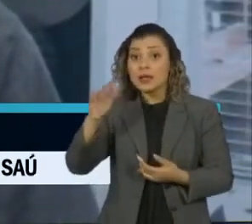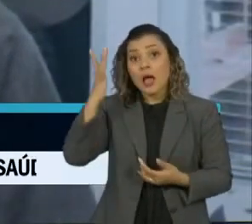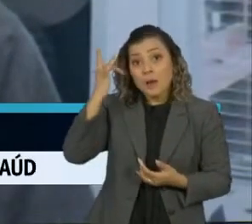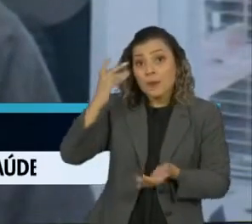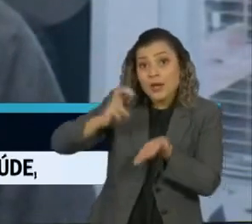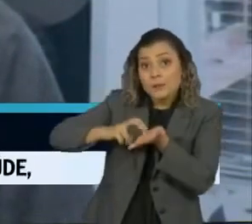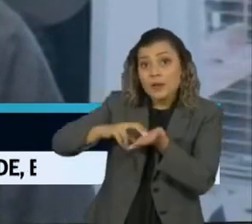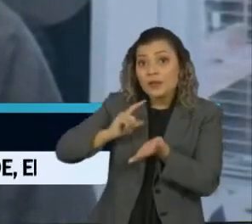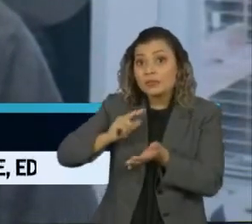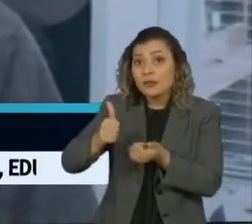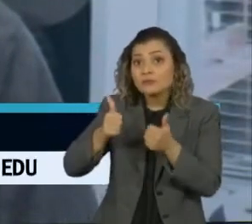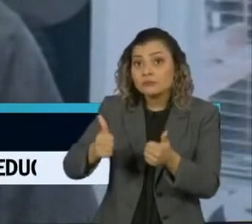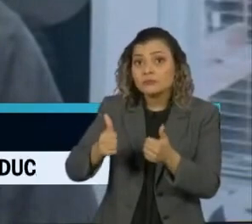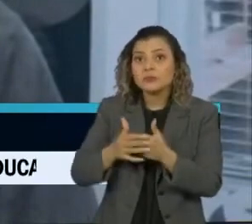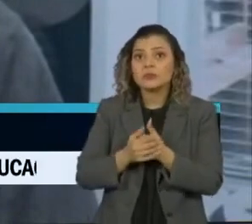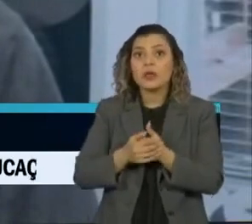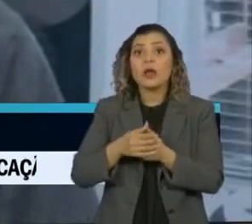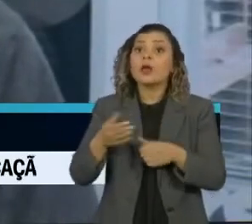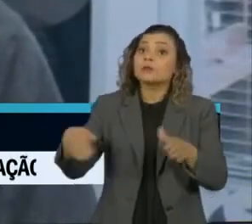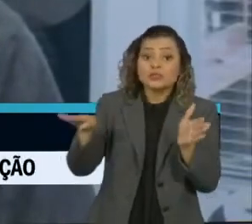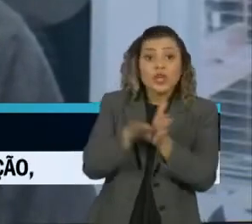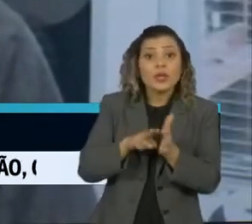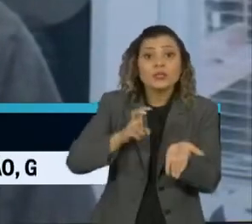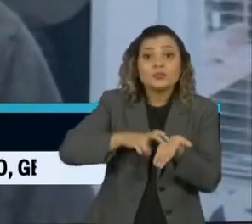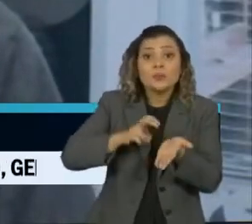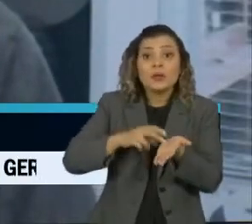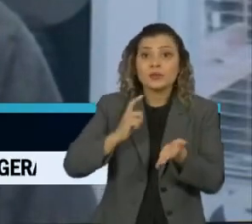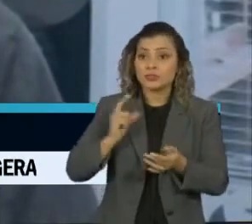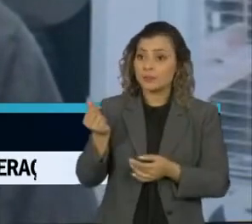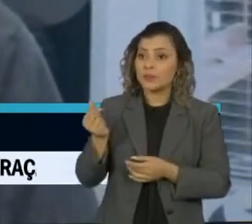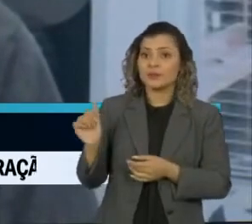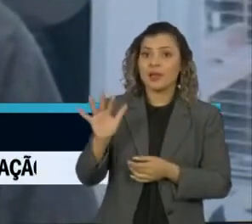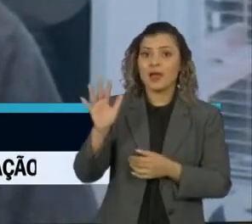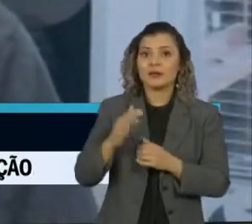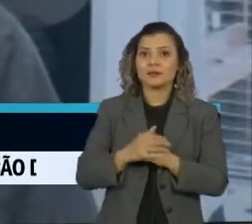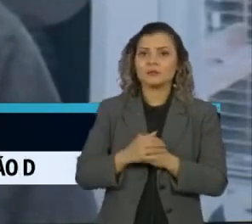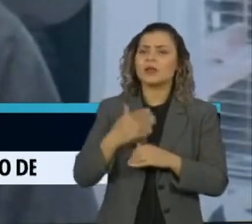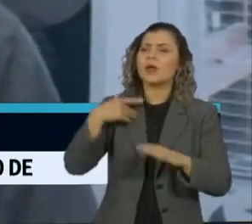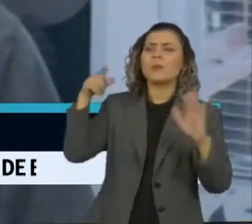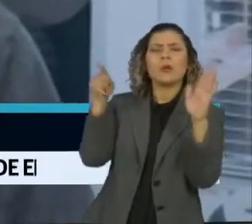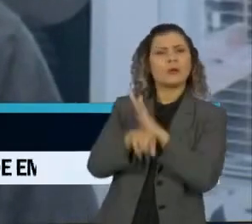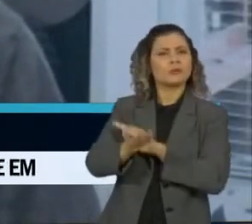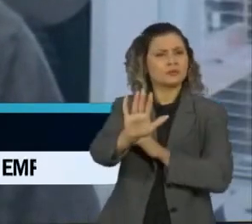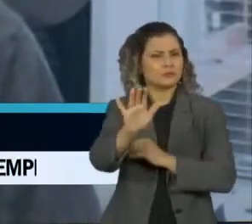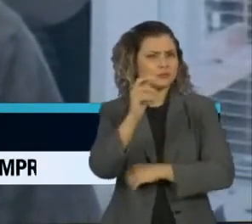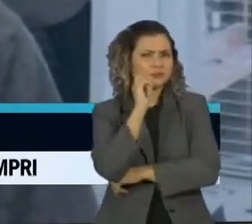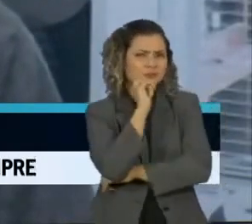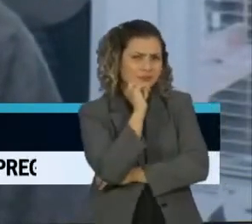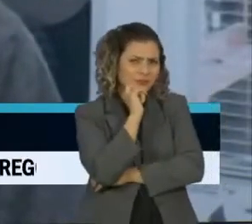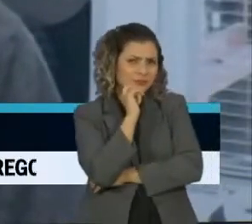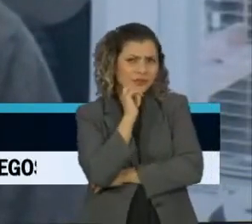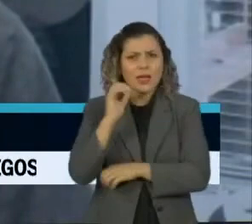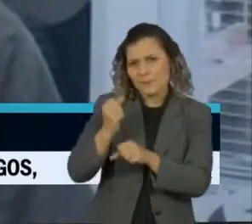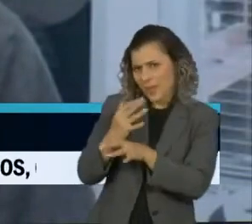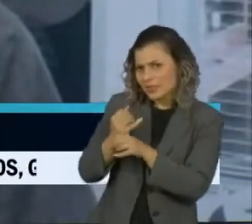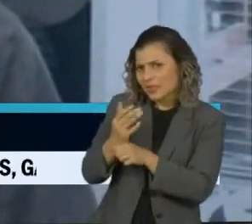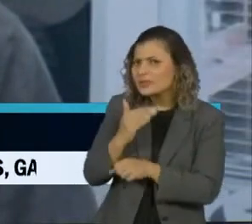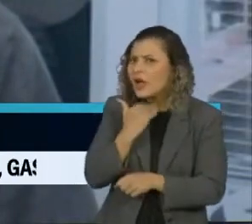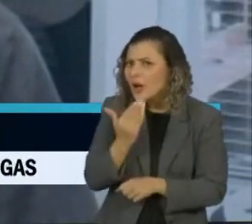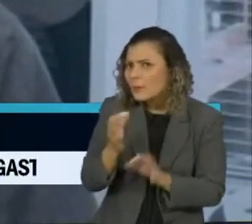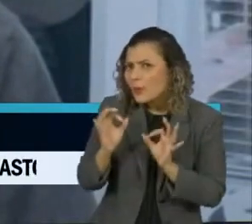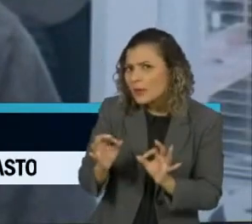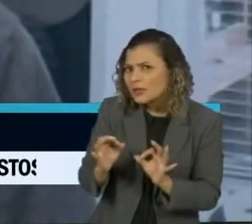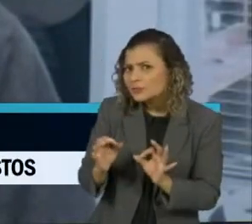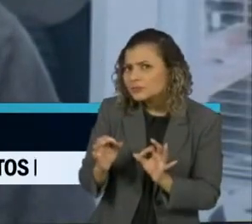bem cedinho, tem. E no dia seguinte eu cheguei, tinha um preço maior. A pergunta que eu faço: será que entregaram batata